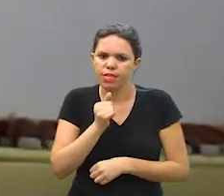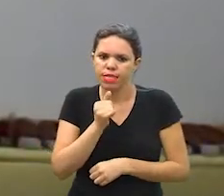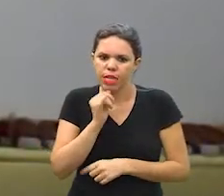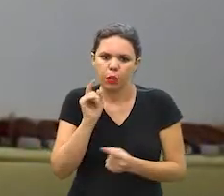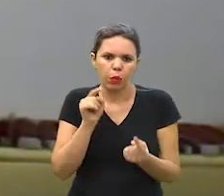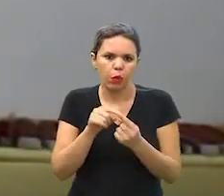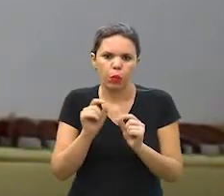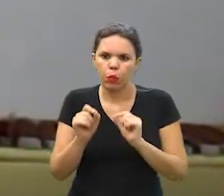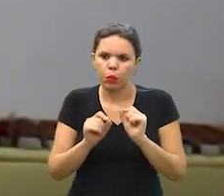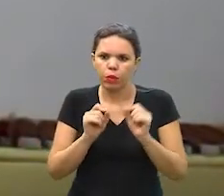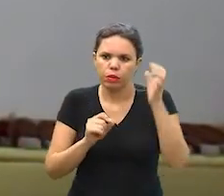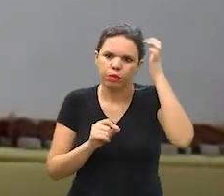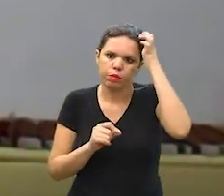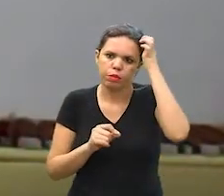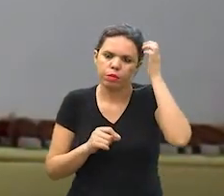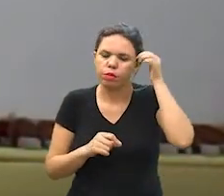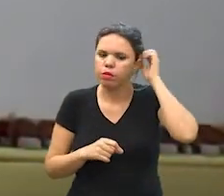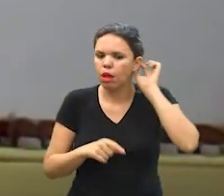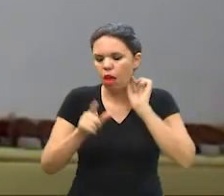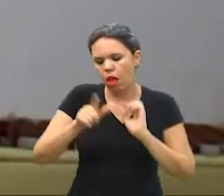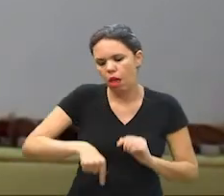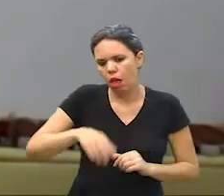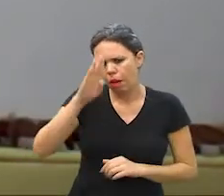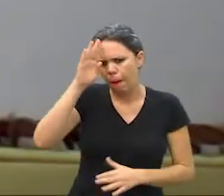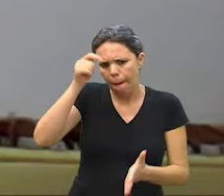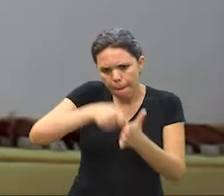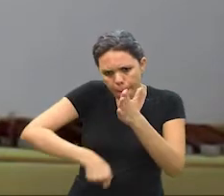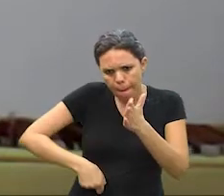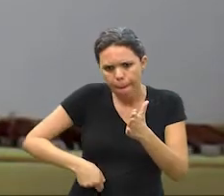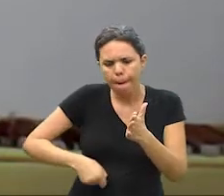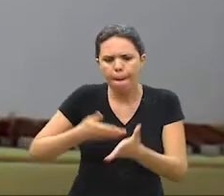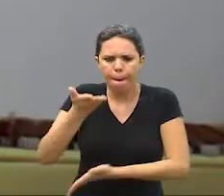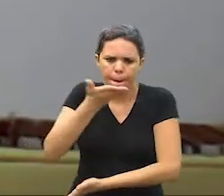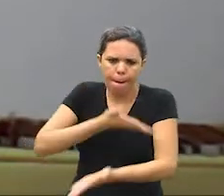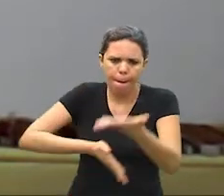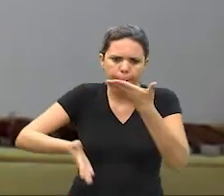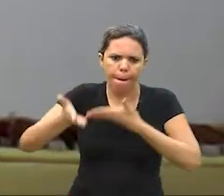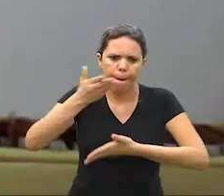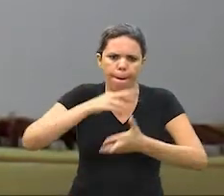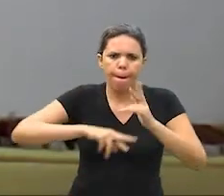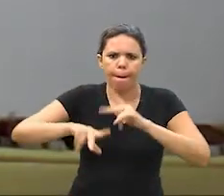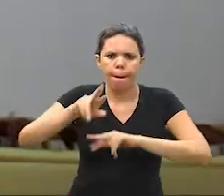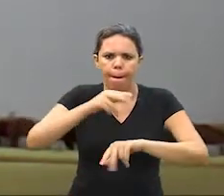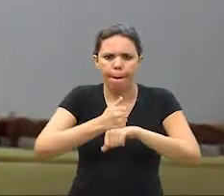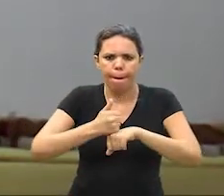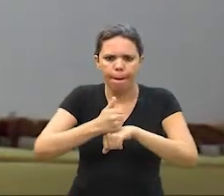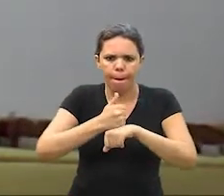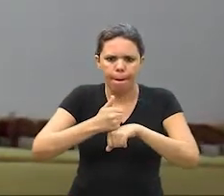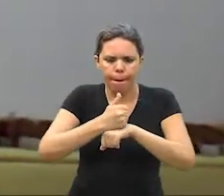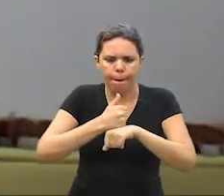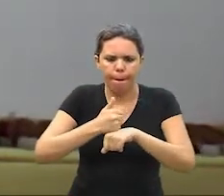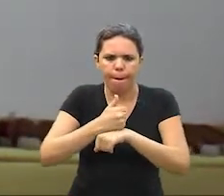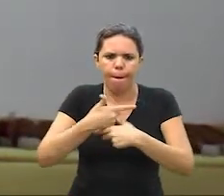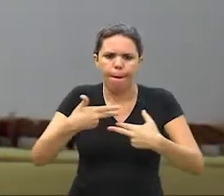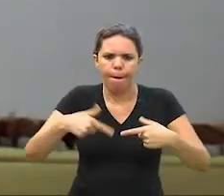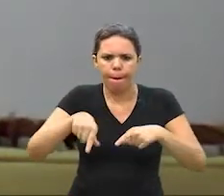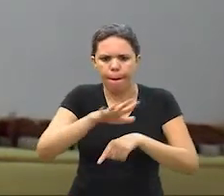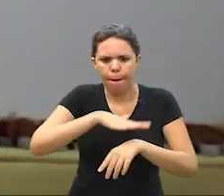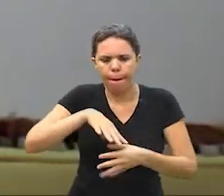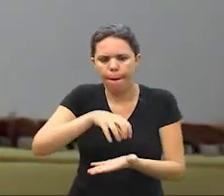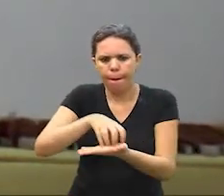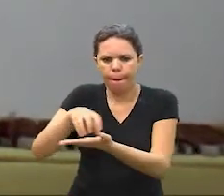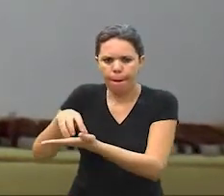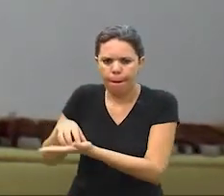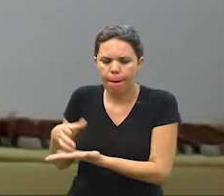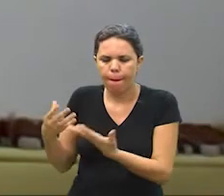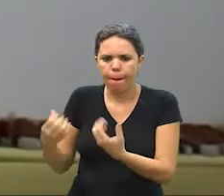no sentido de ser protagonista e de interagir com os diversos setores, segmentos,